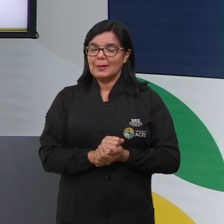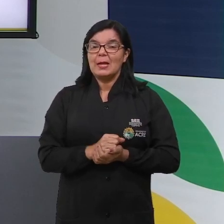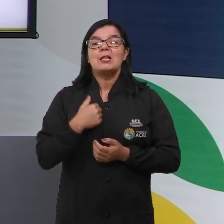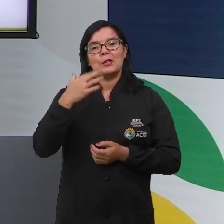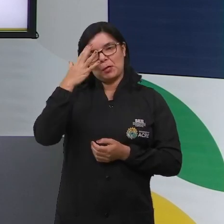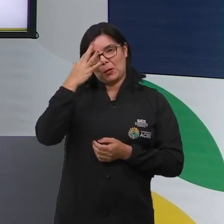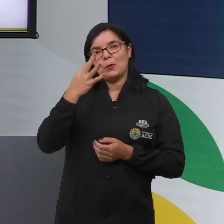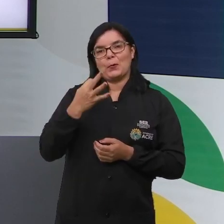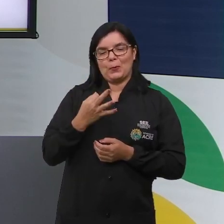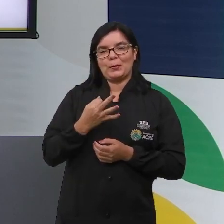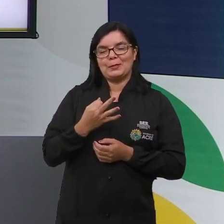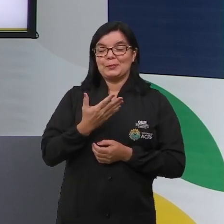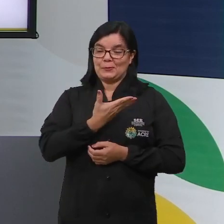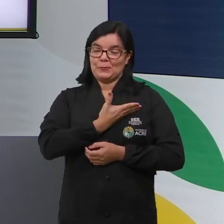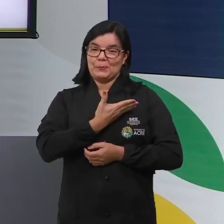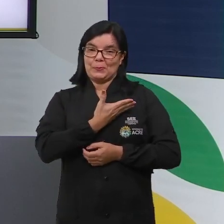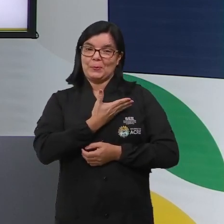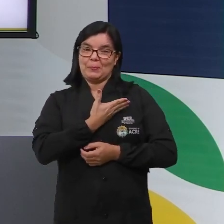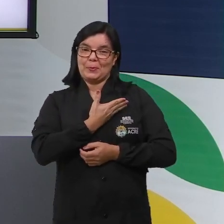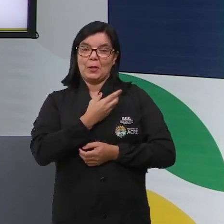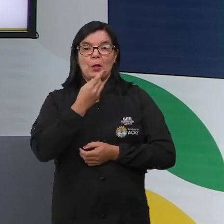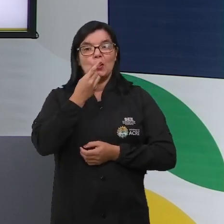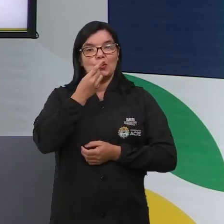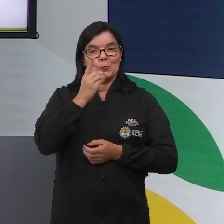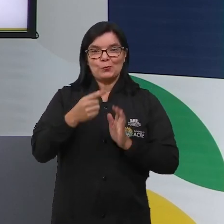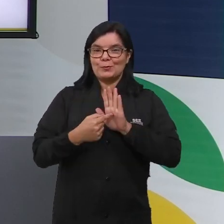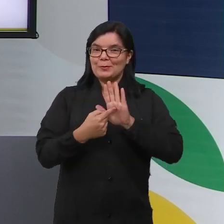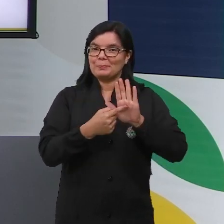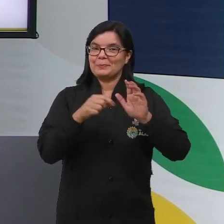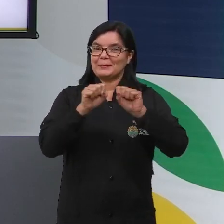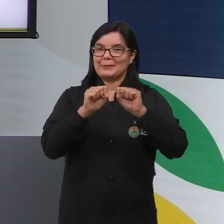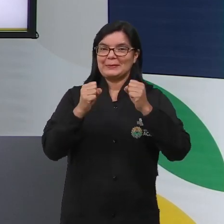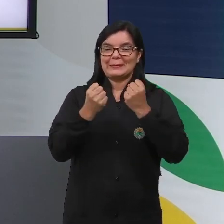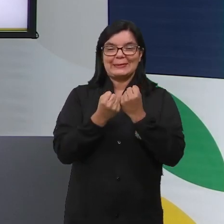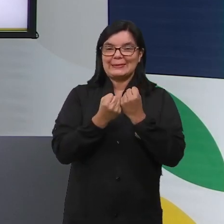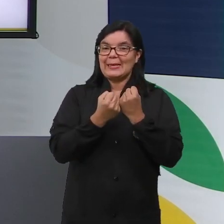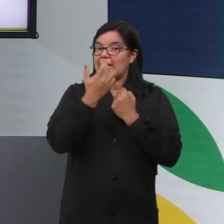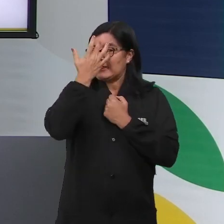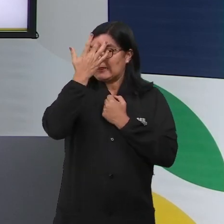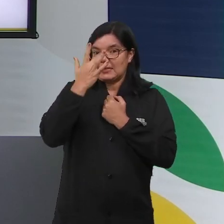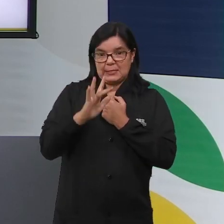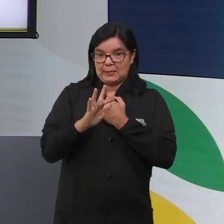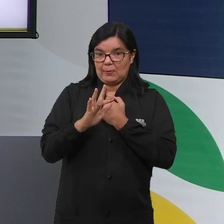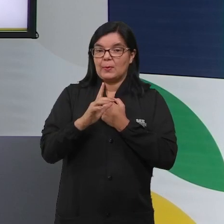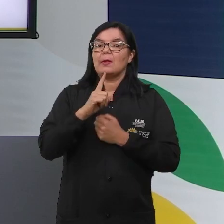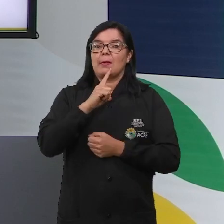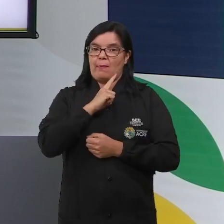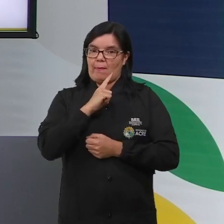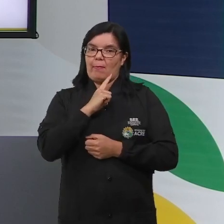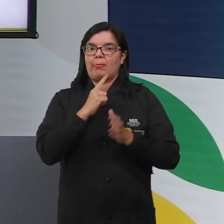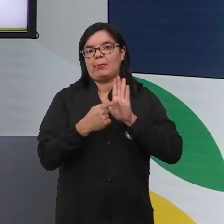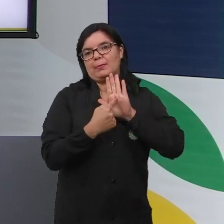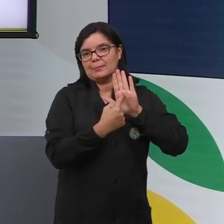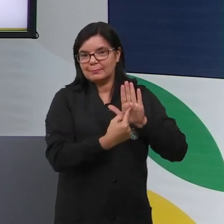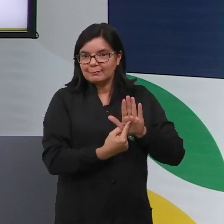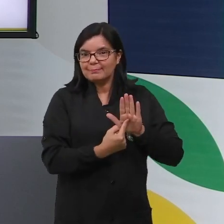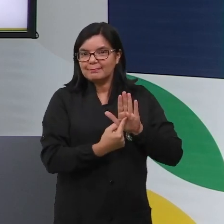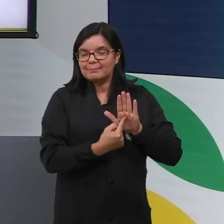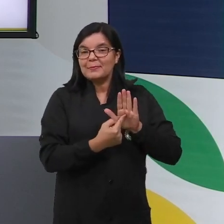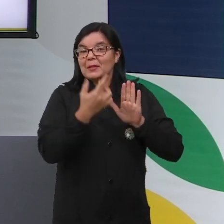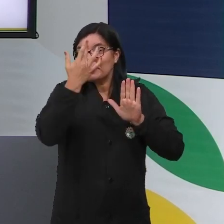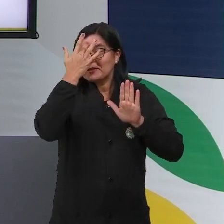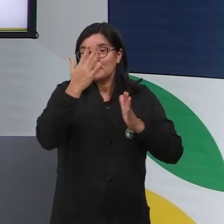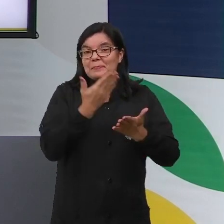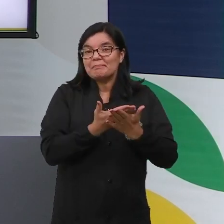deve ter visto aquele colega que no dia da apresentação do seminário nem sabia que existiria uma apresentação e